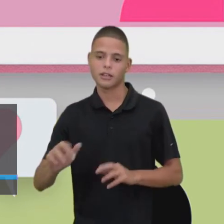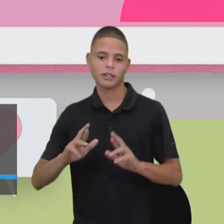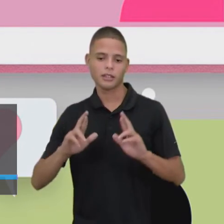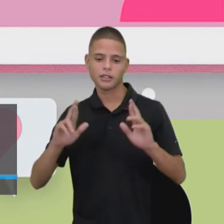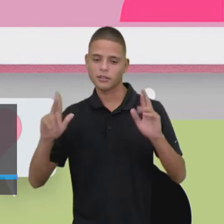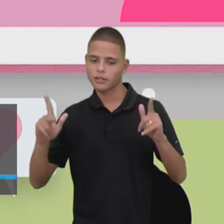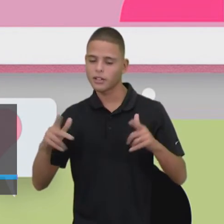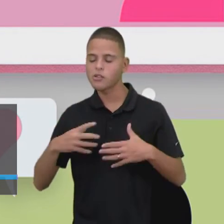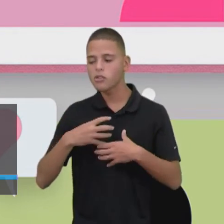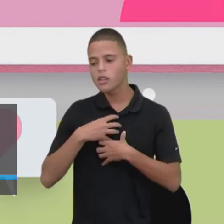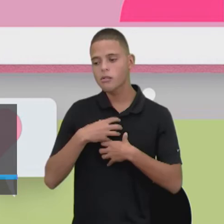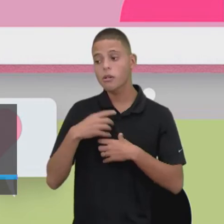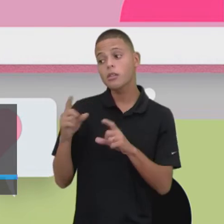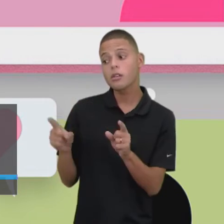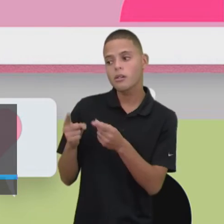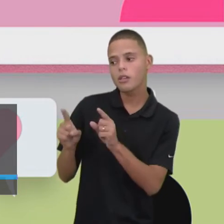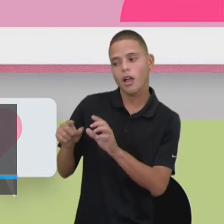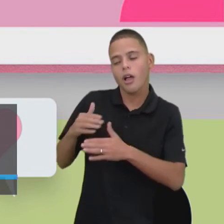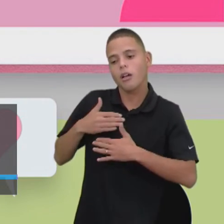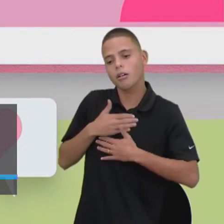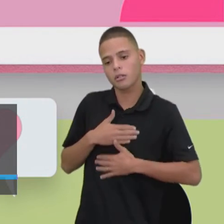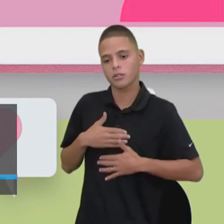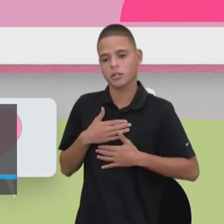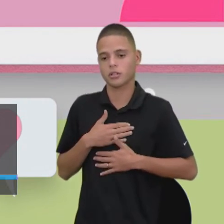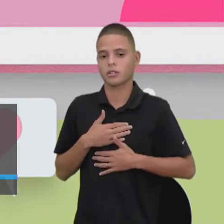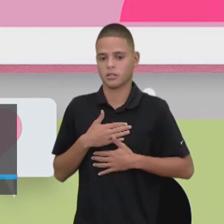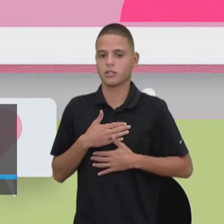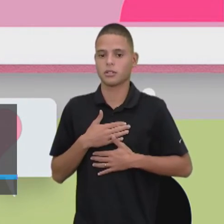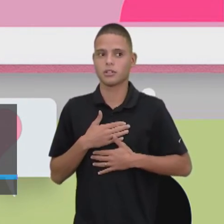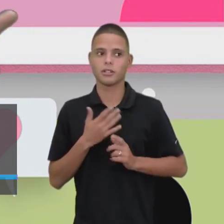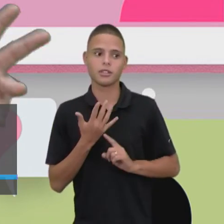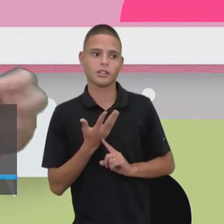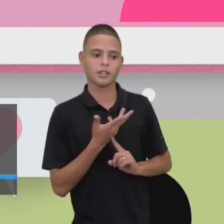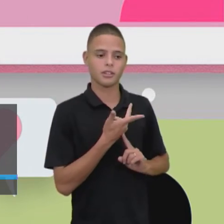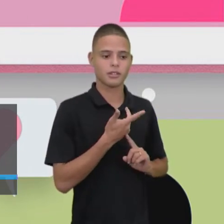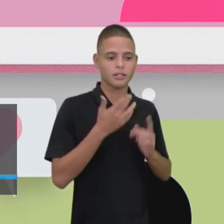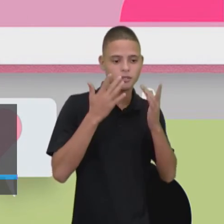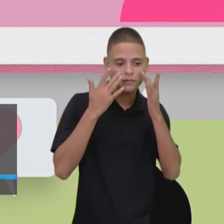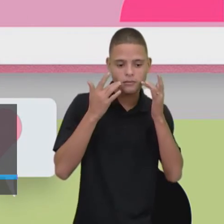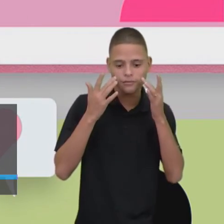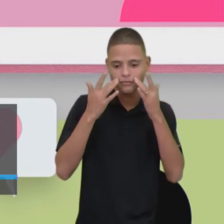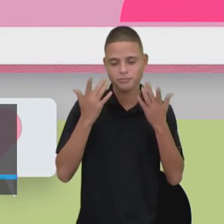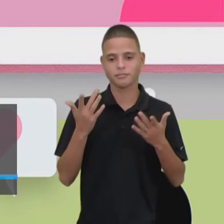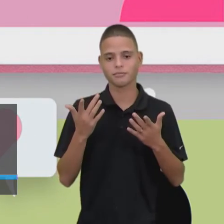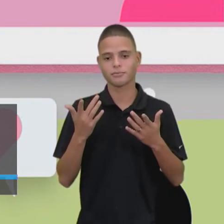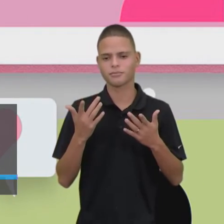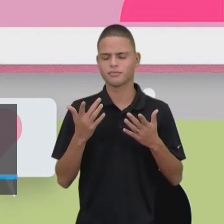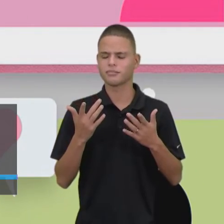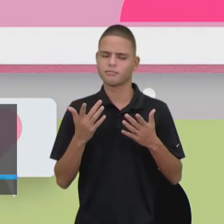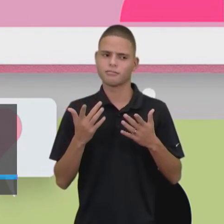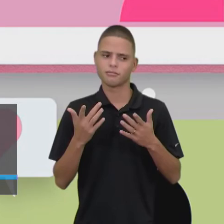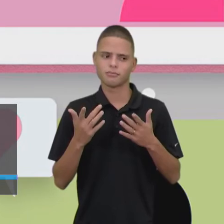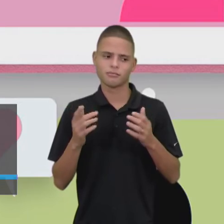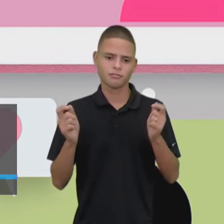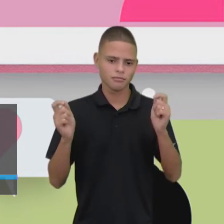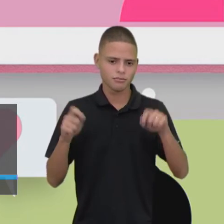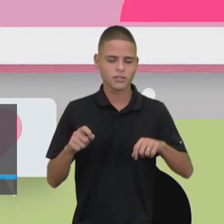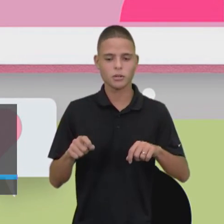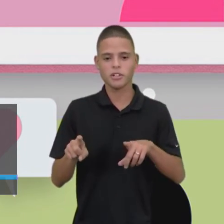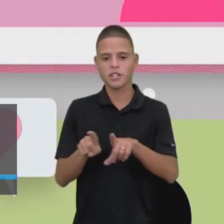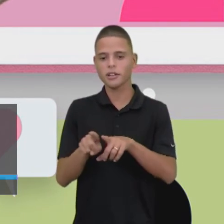de outro, eu gosto mais de teatro, a Pro Fernanda gosta bastante de dança. Não impede que a gente tenha os